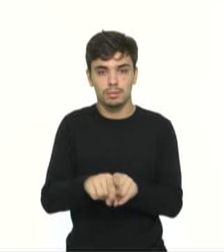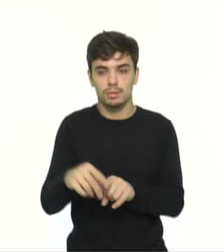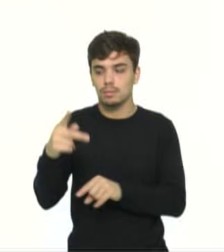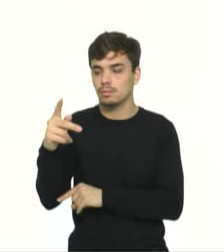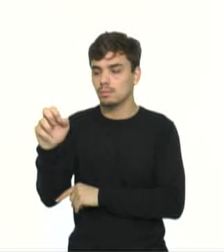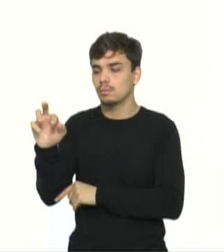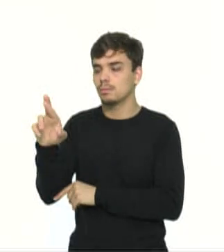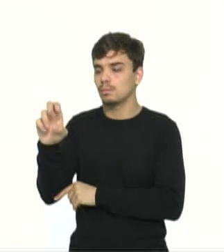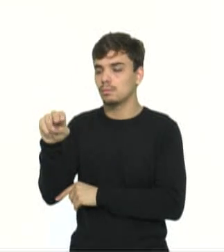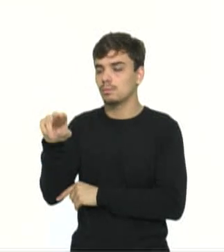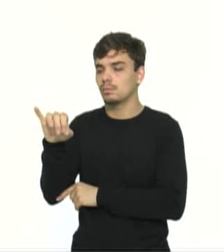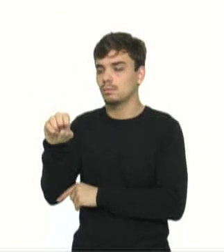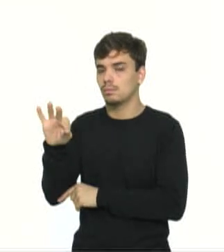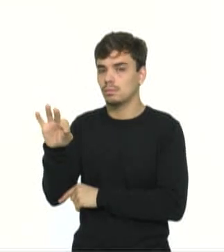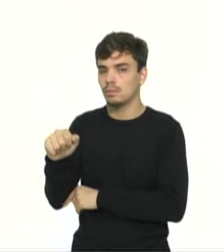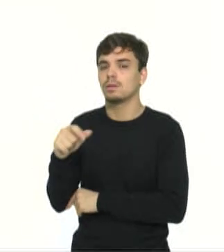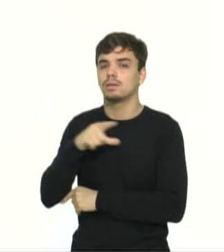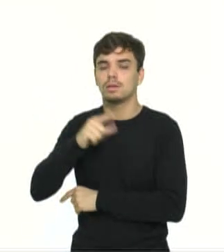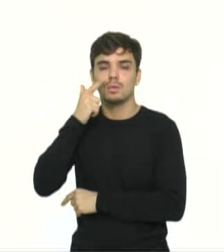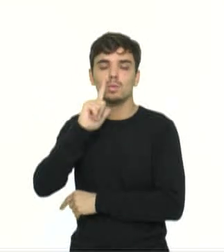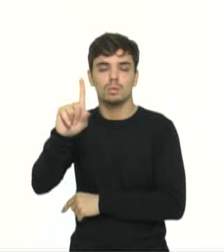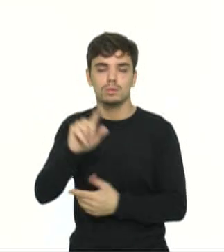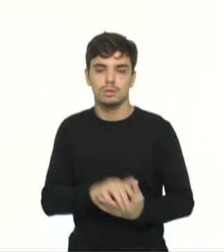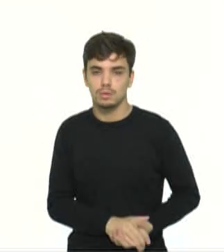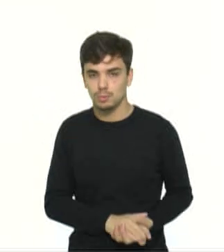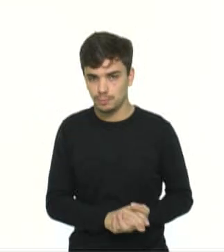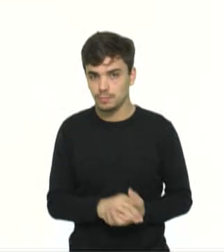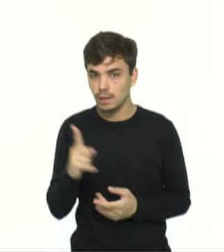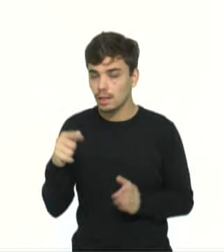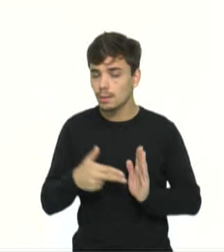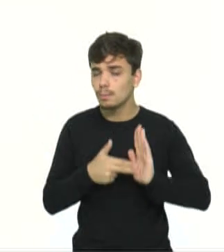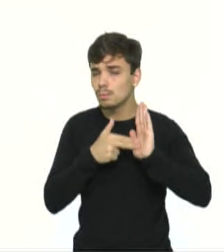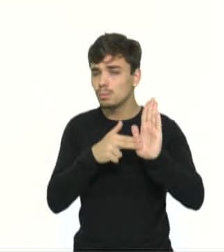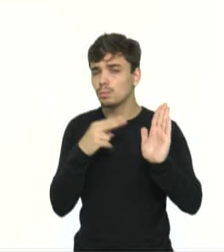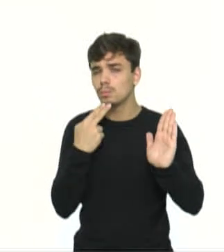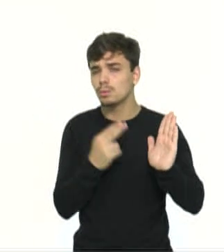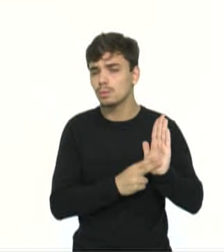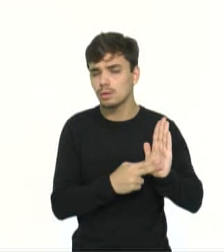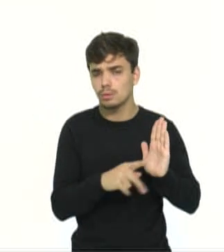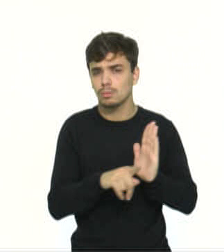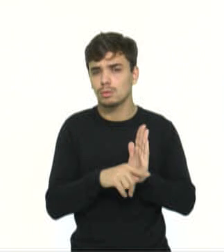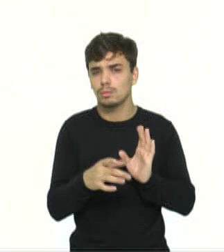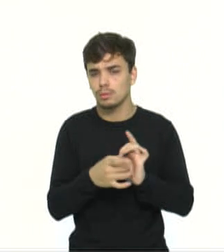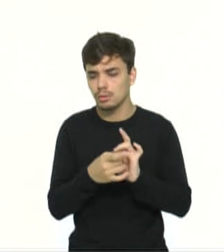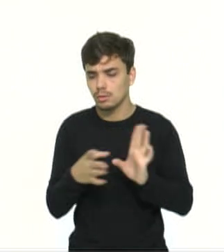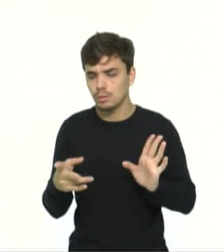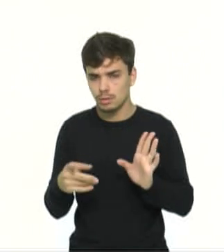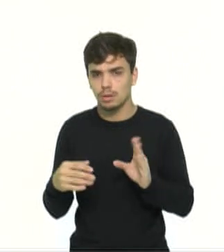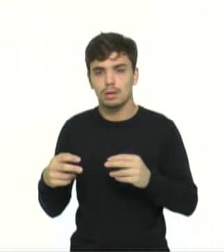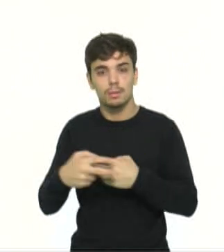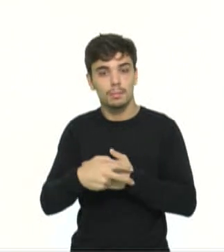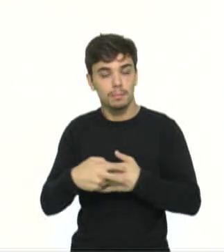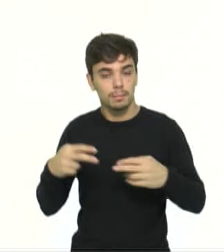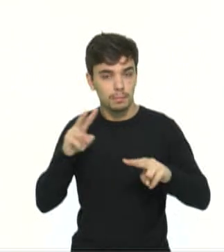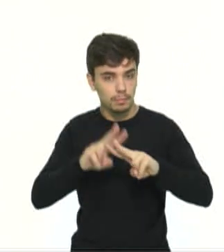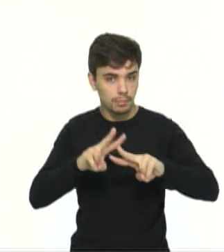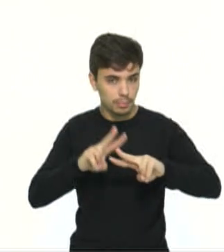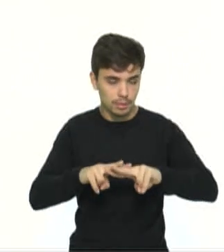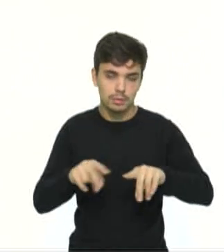Héctor Cámpora saiu-se vitorioso. Ele prometeu anistiar os presos políticos e convocou novas